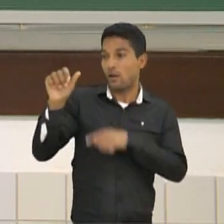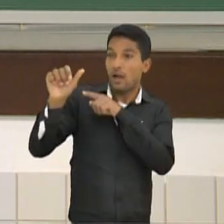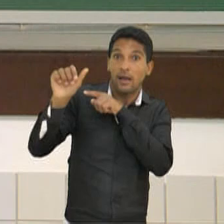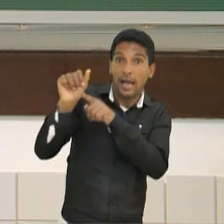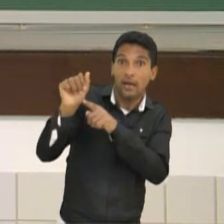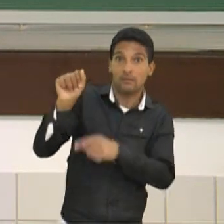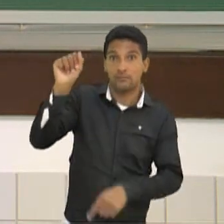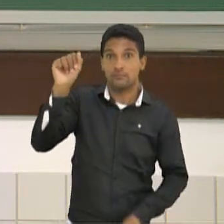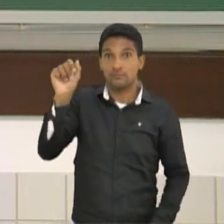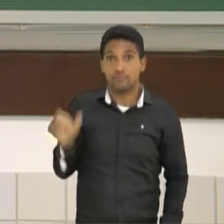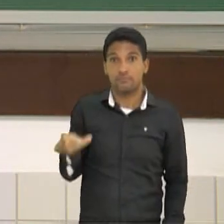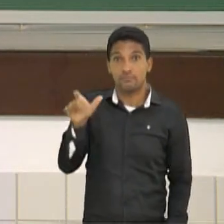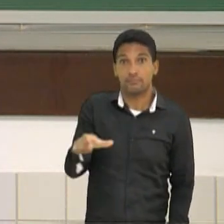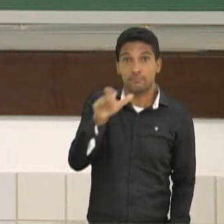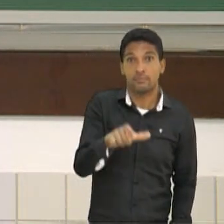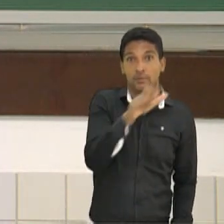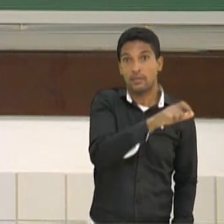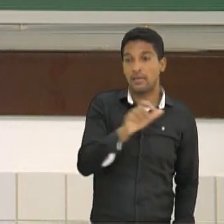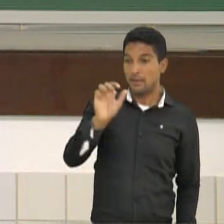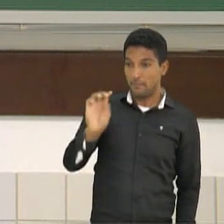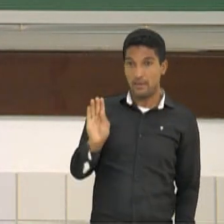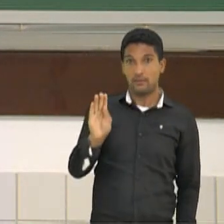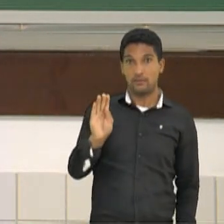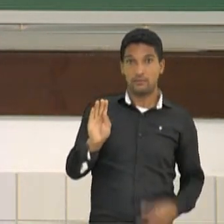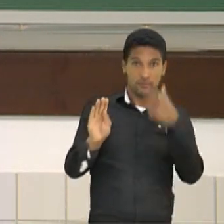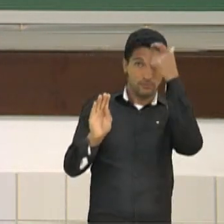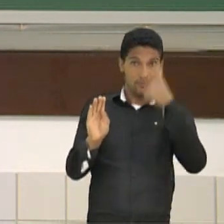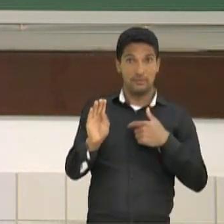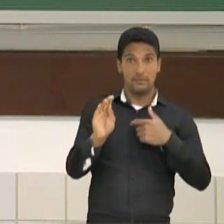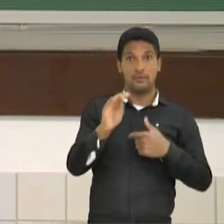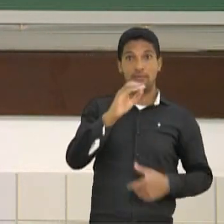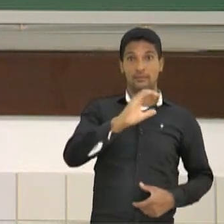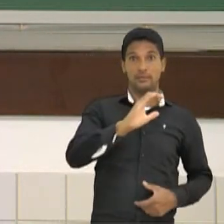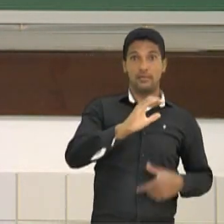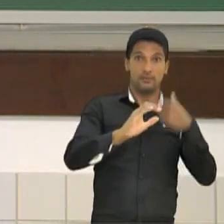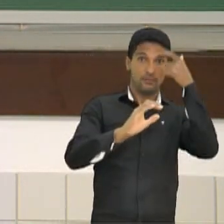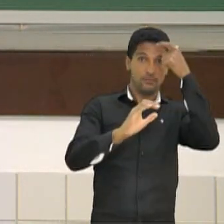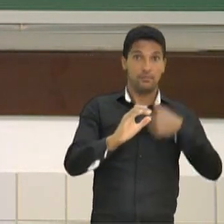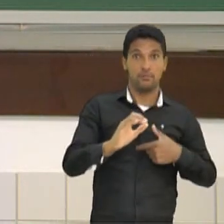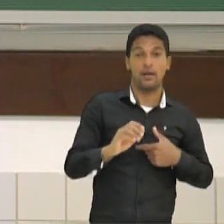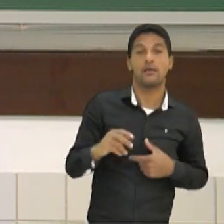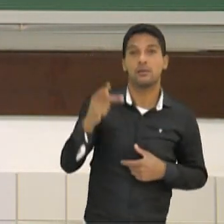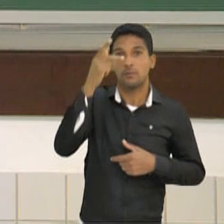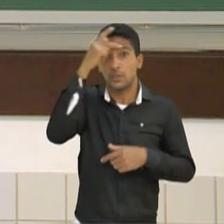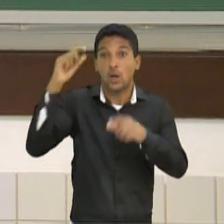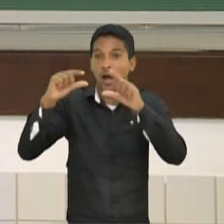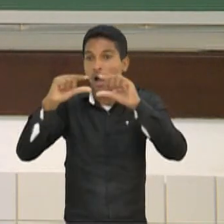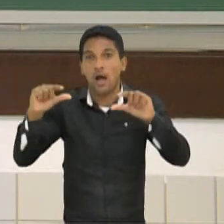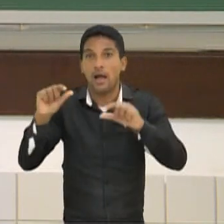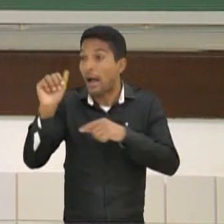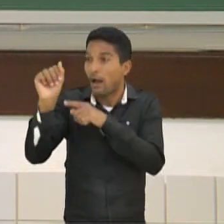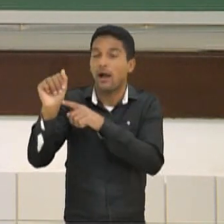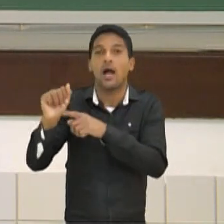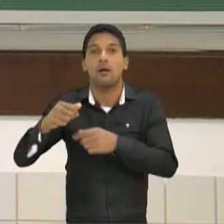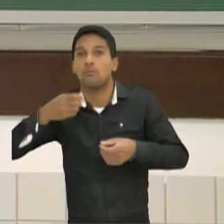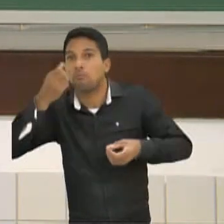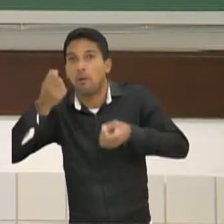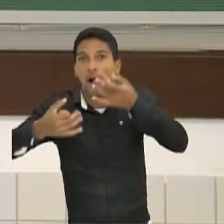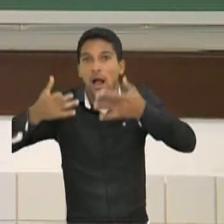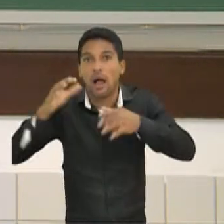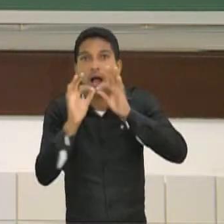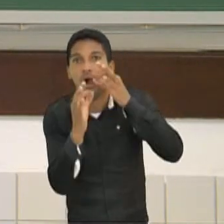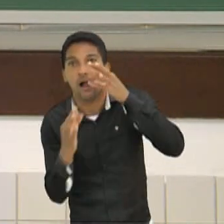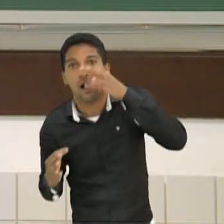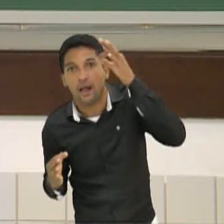alfabeto. Também é bastante interessante, que vai estimular aí muito a criatividade e a improvisação de vocês, né? Então, o jogo do alfabeto. E